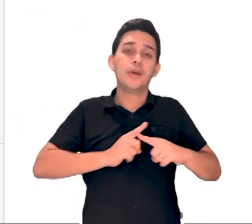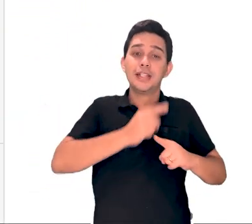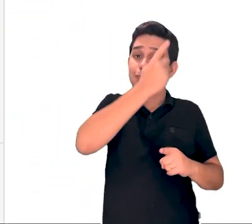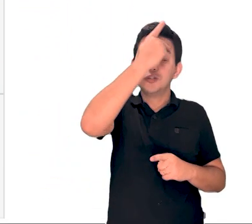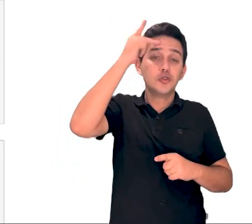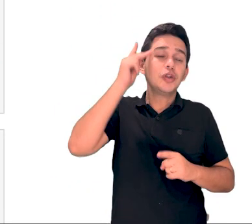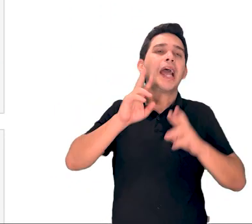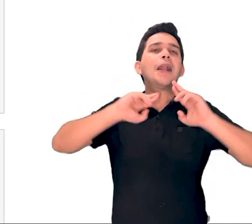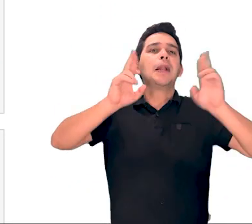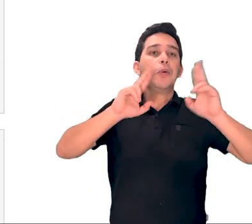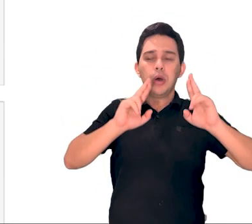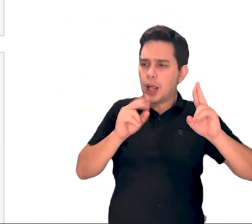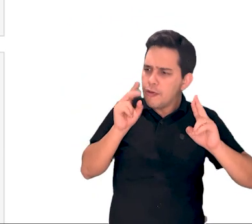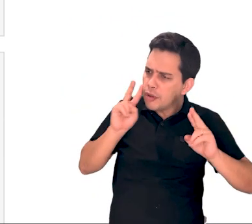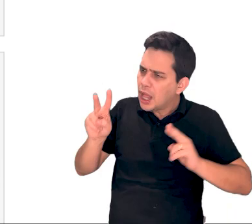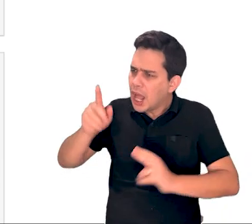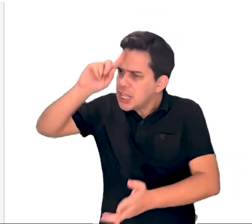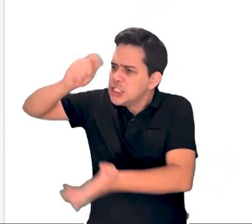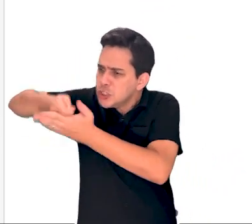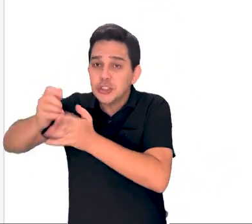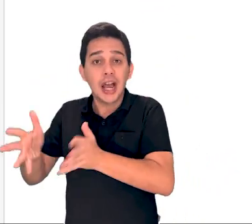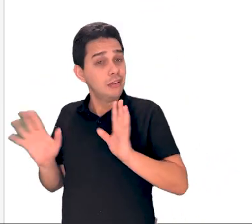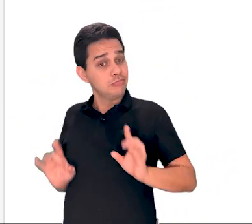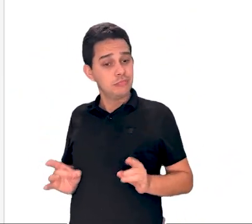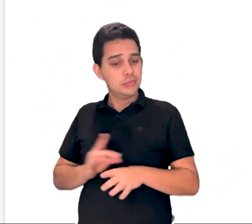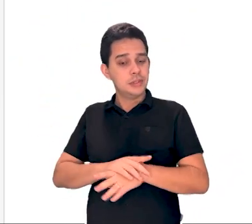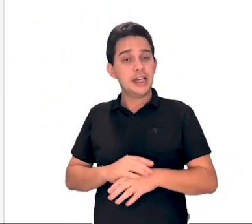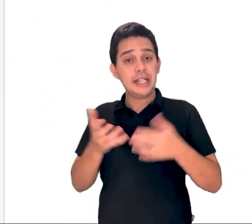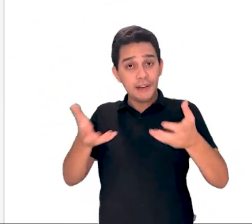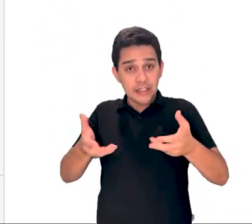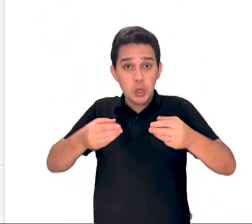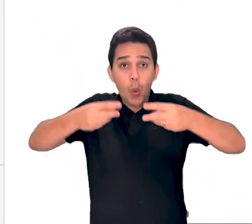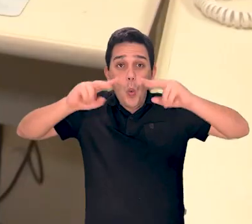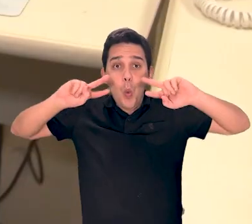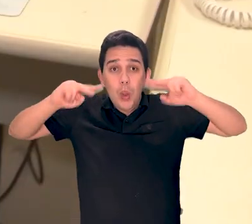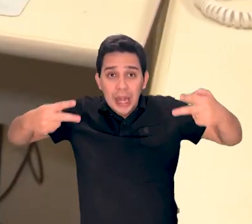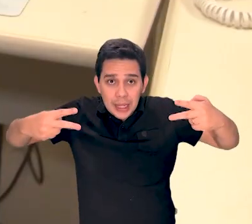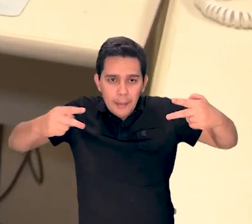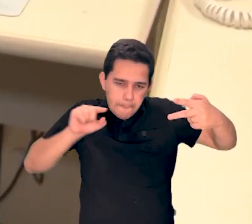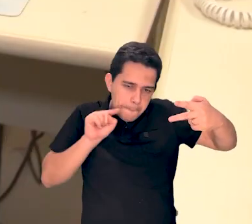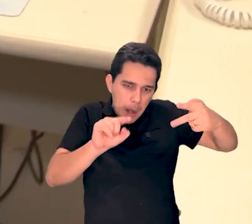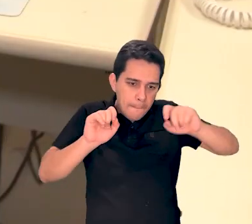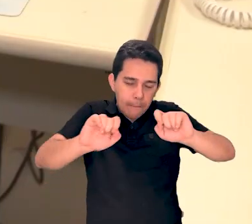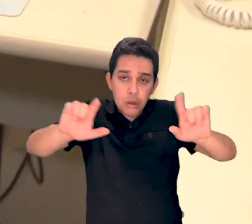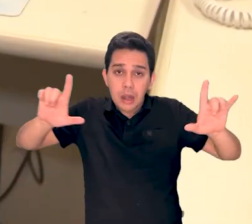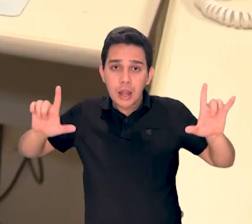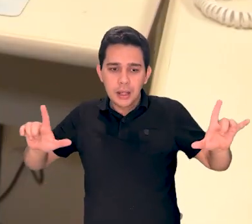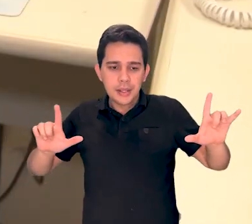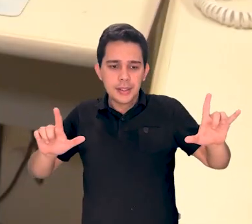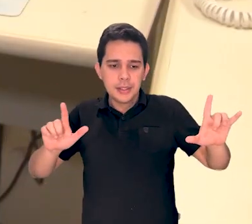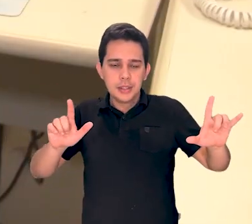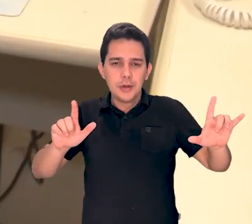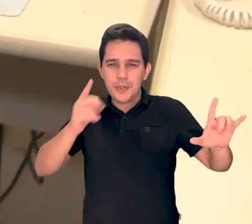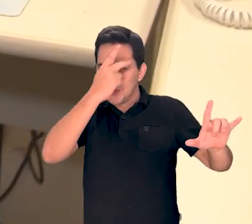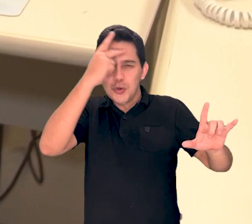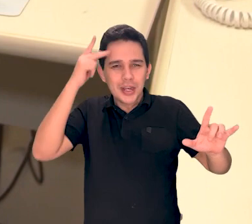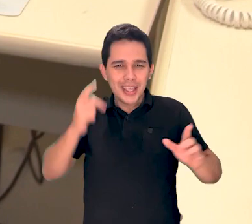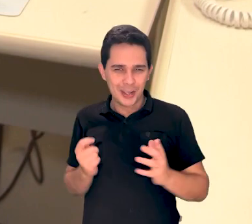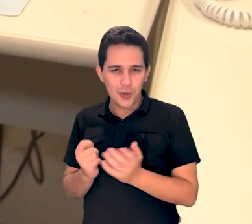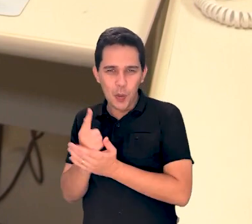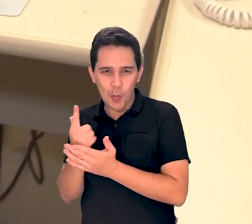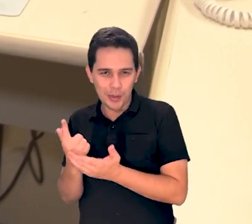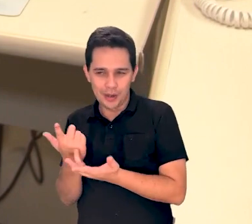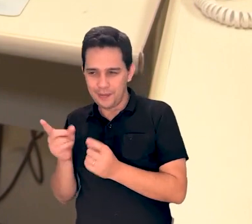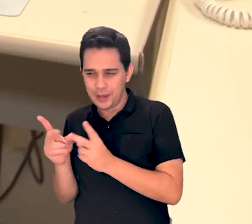link na com naquele programa consumidorvencedor não é para que o consumidor que fosse fazer uma reclamação